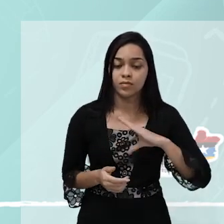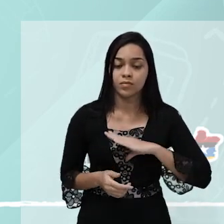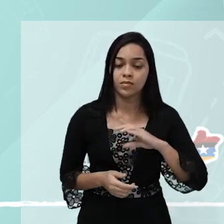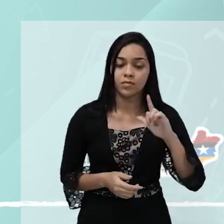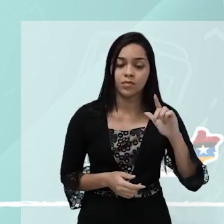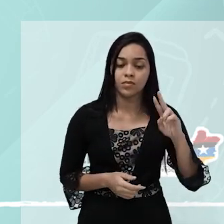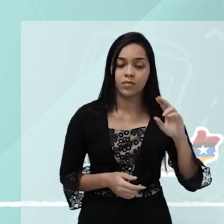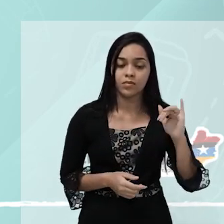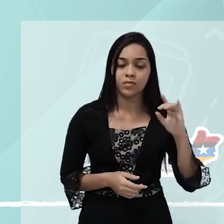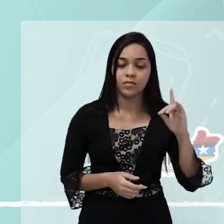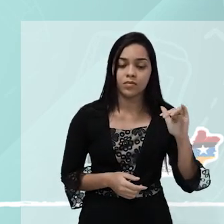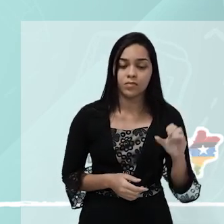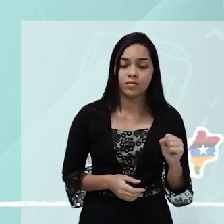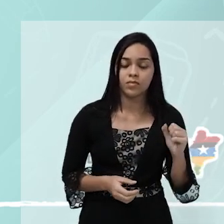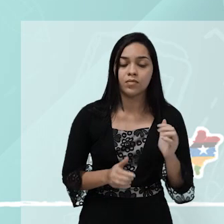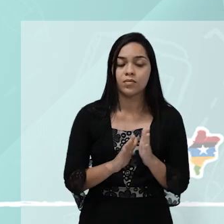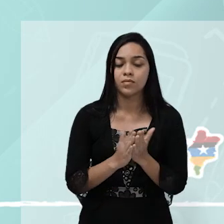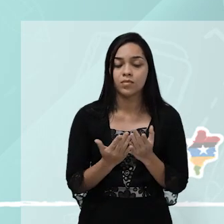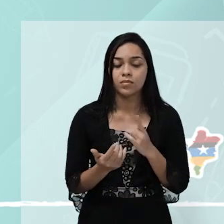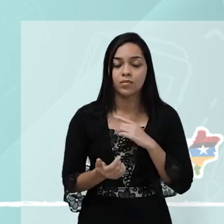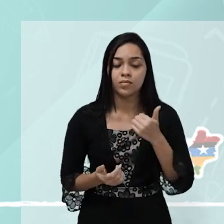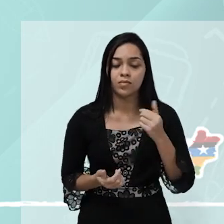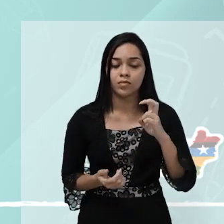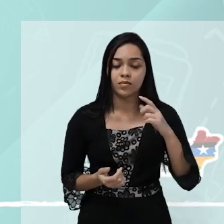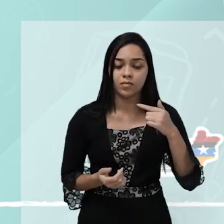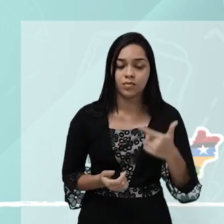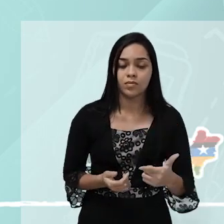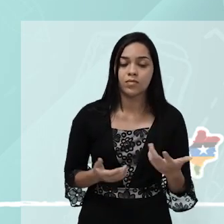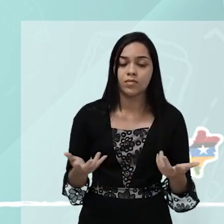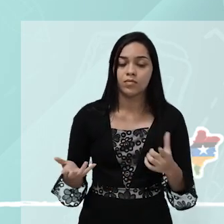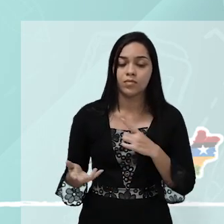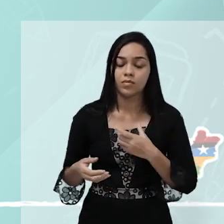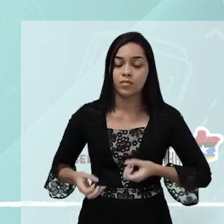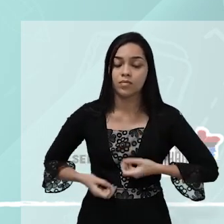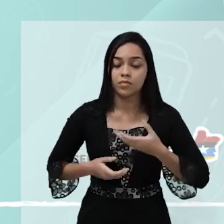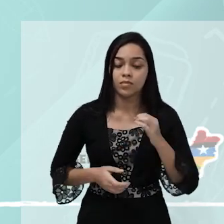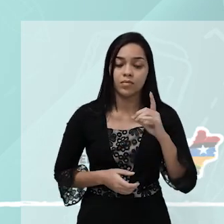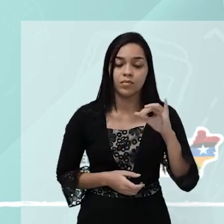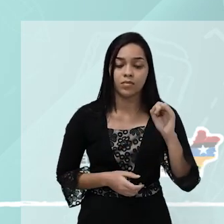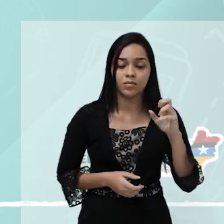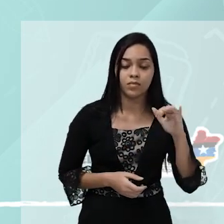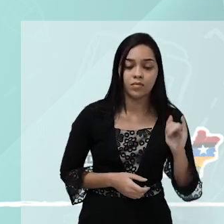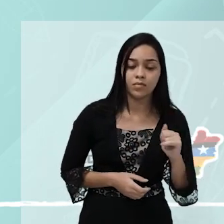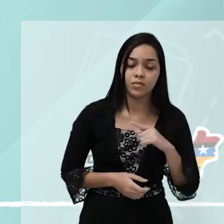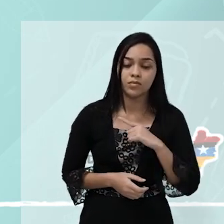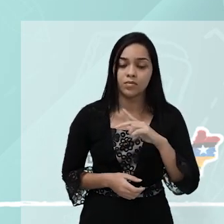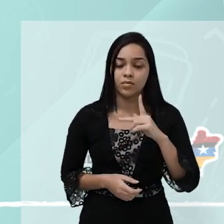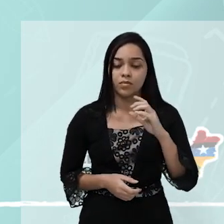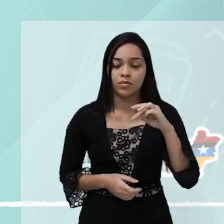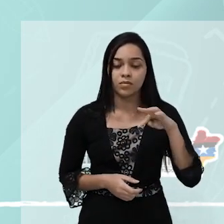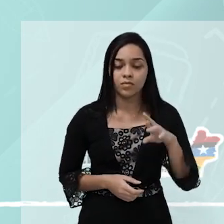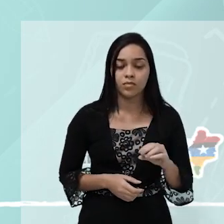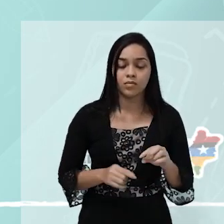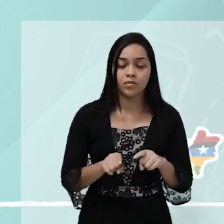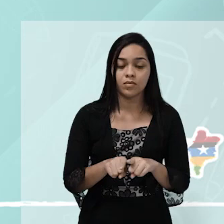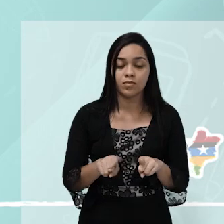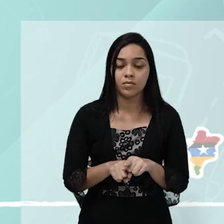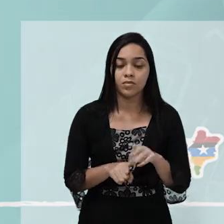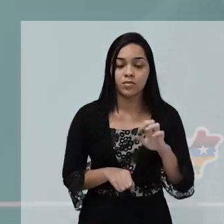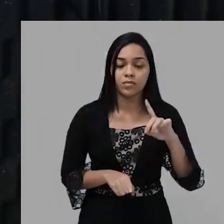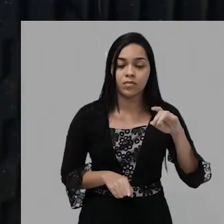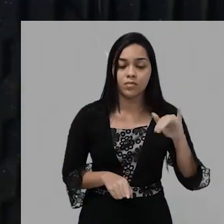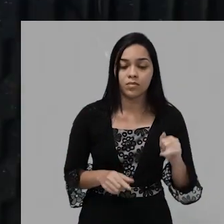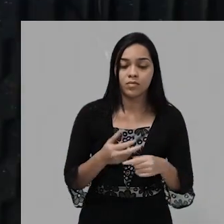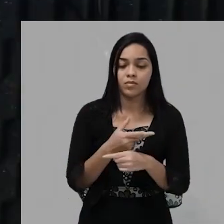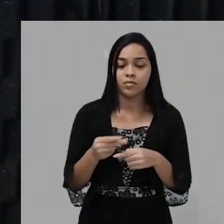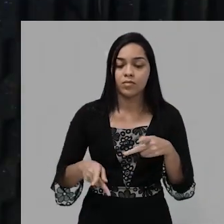Lusíadas, publicada em 1572, a obra inspirada na Odisseia de Homero e na Eneida de Virgílio. Narra as